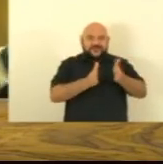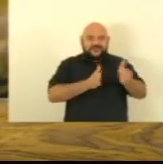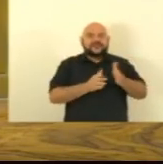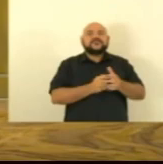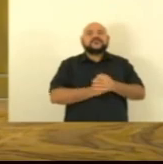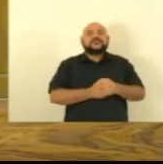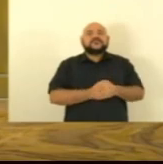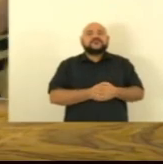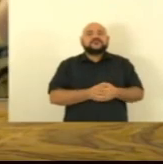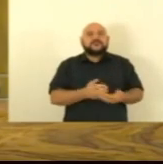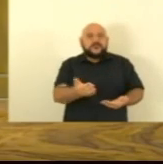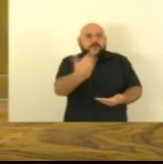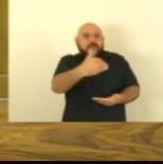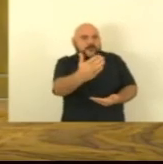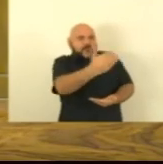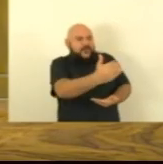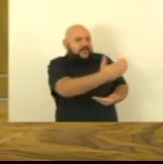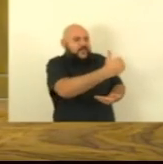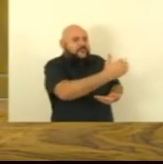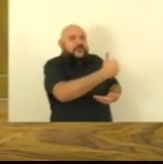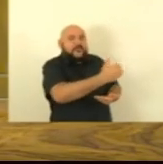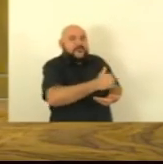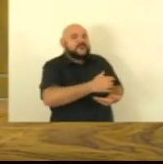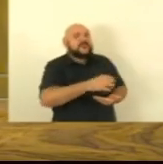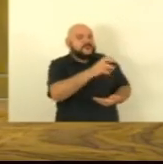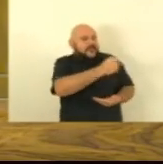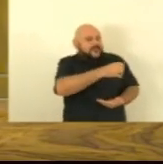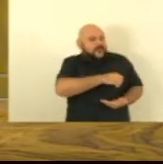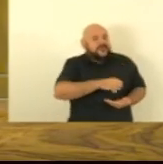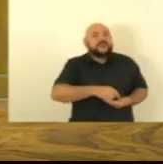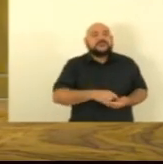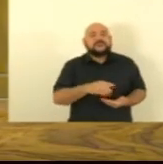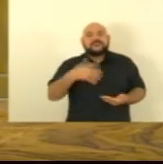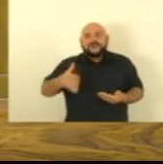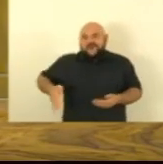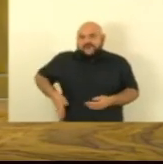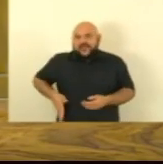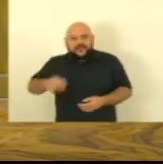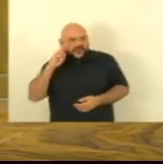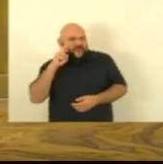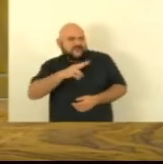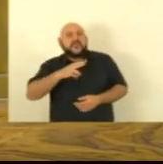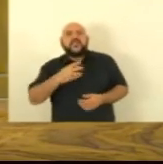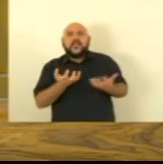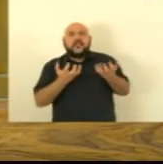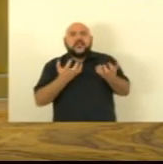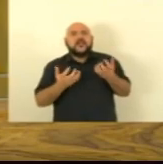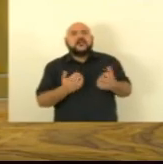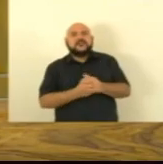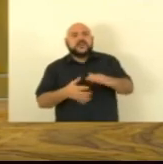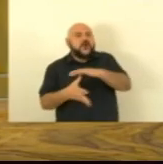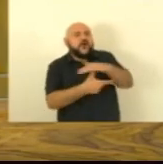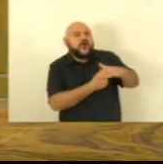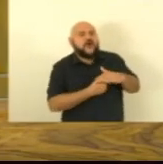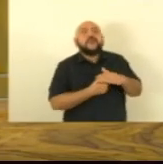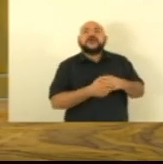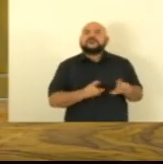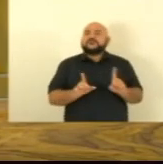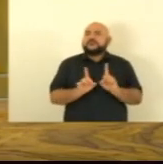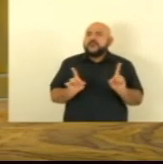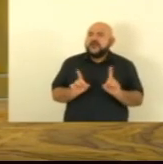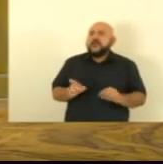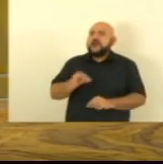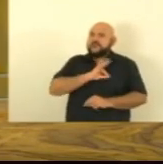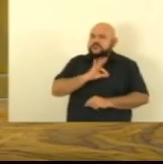é admissível que os bandidos lancem mão, roubando essa produção de